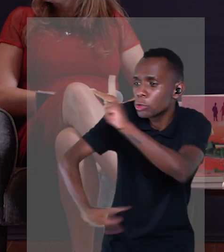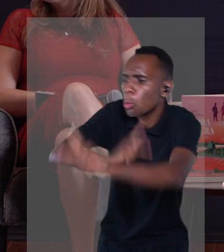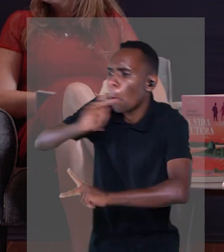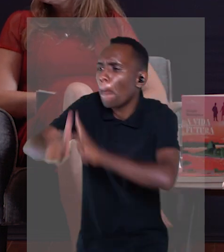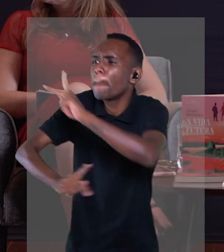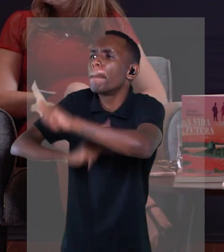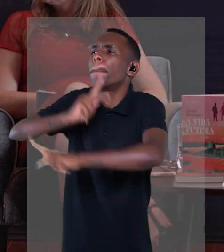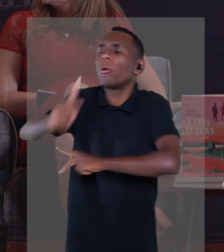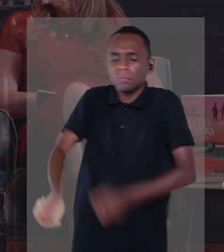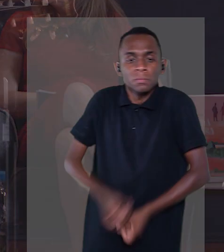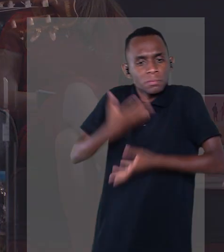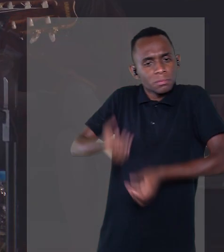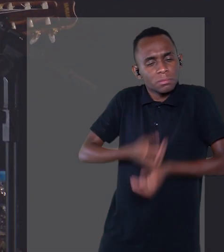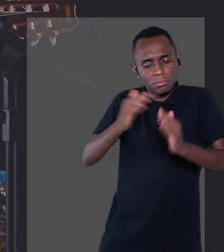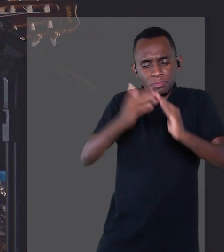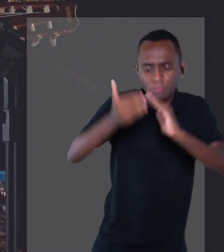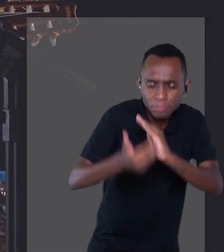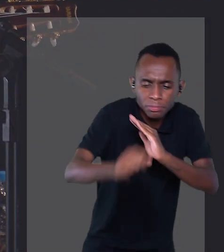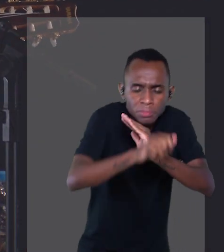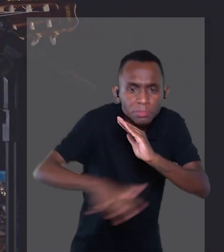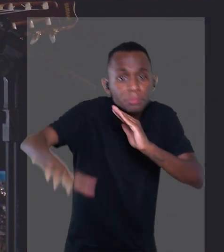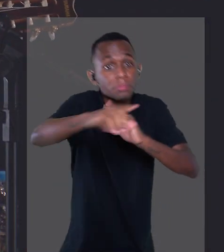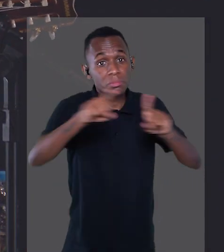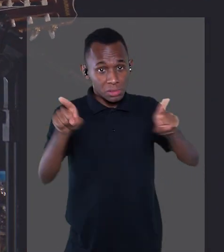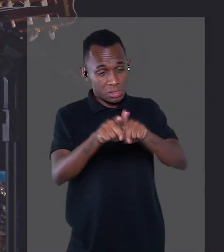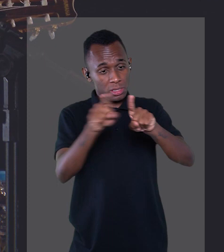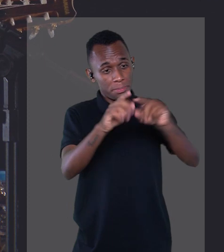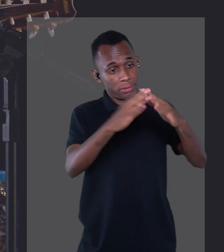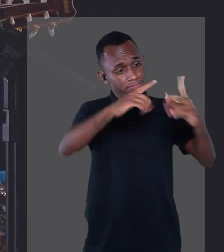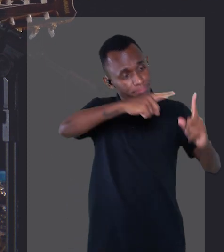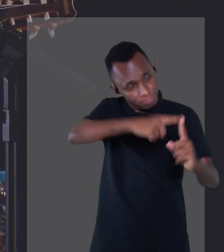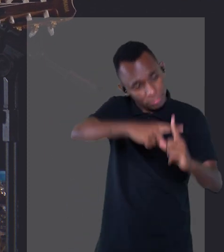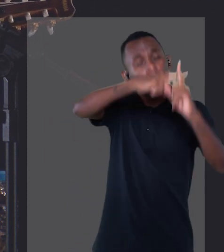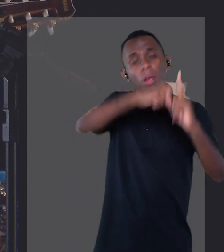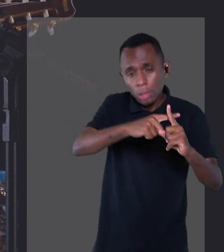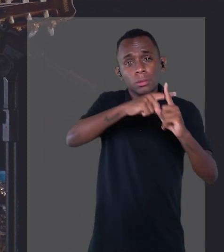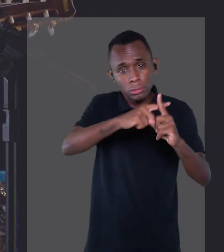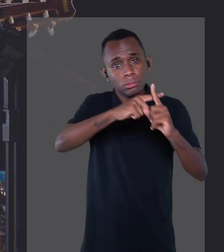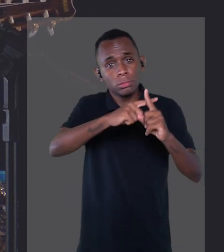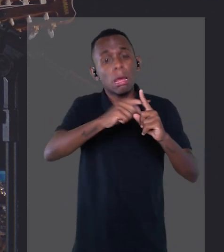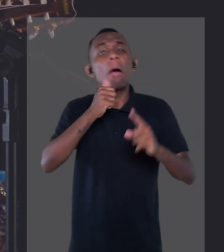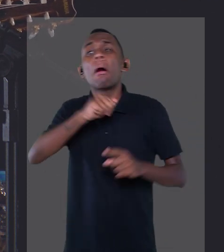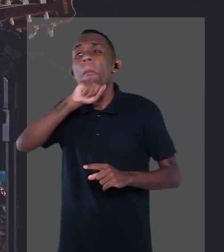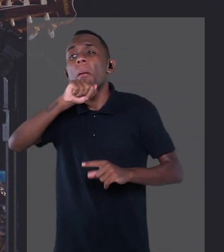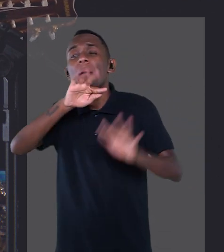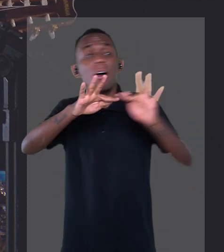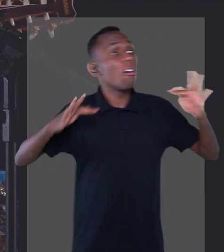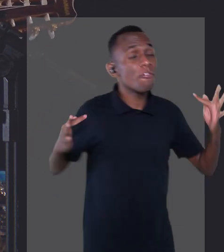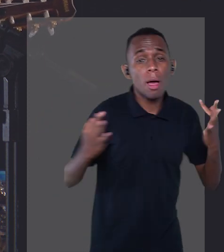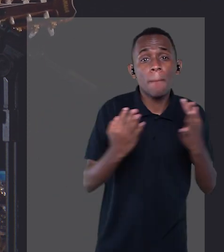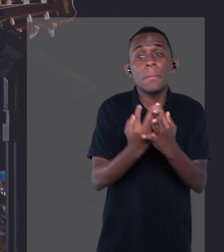esguios, vadios nos quintais, suas igrejas e novenas, madalenas e mães,